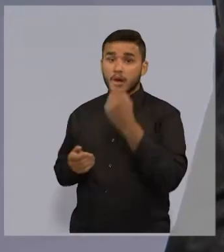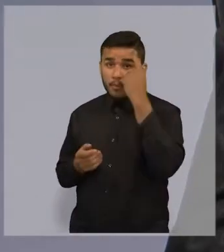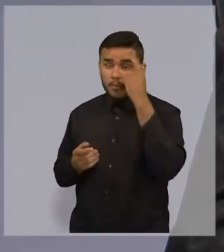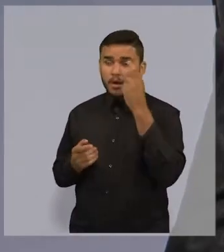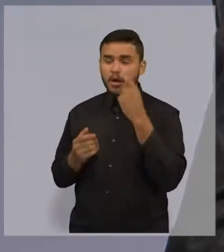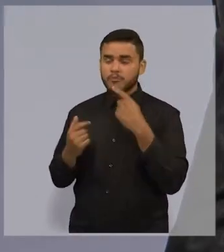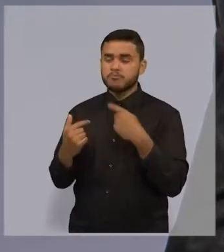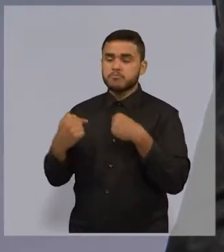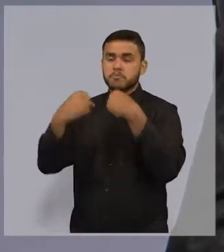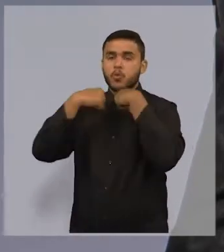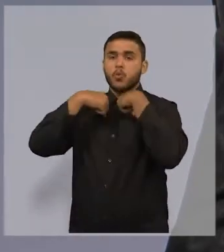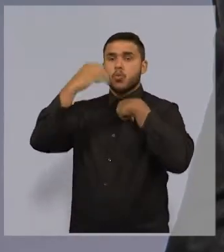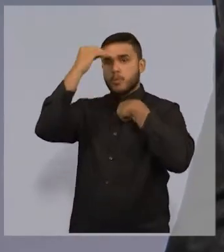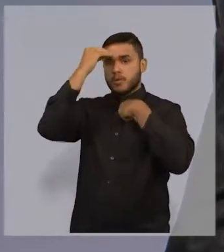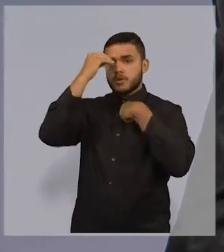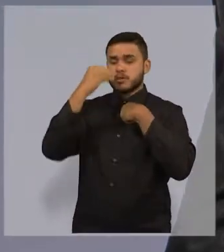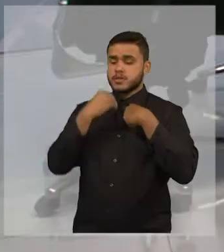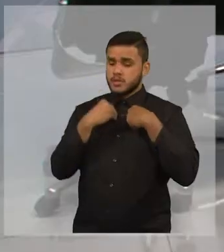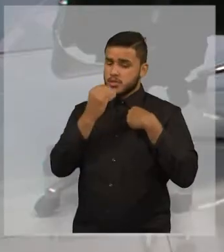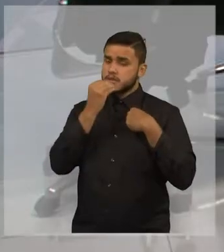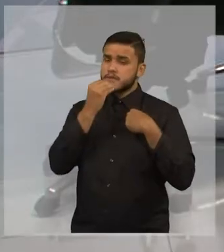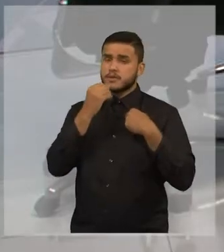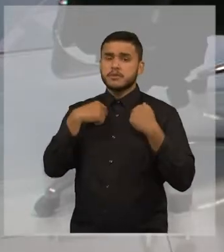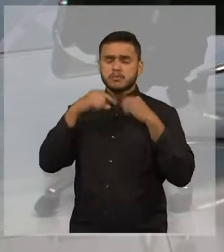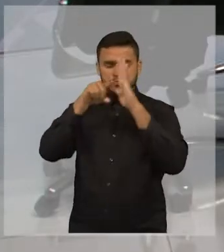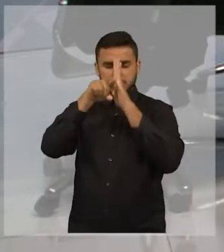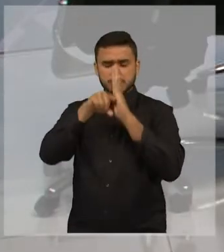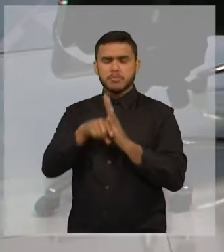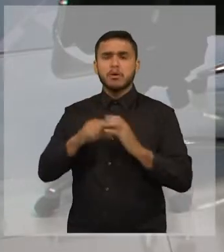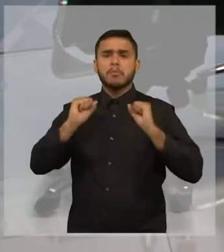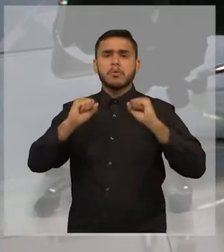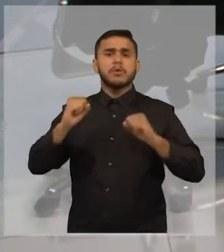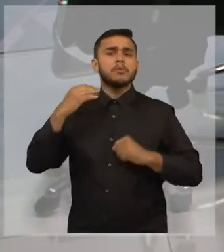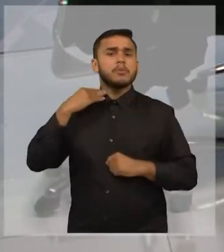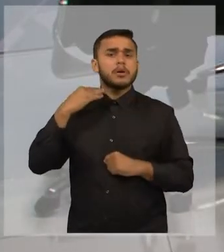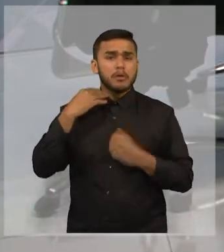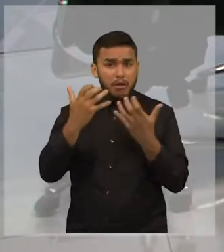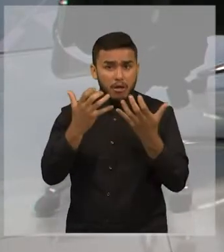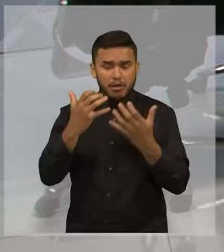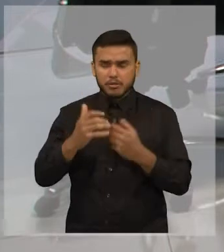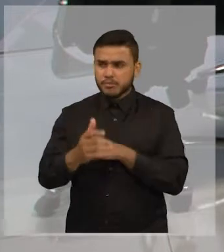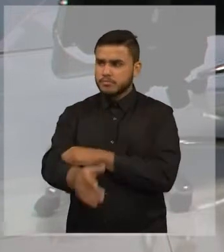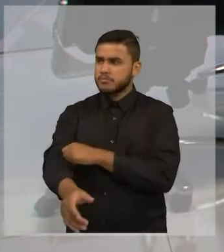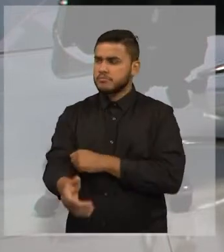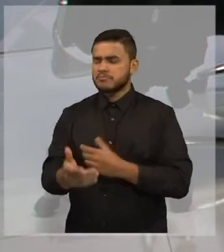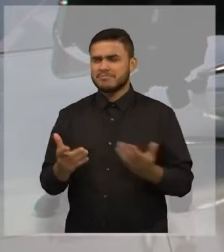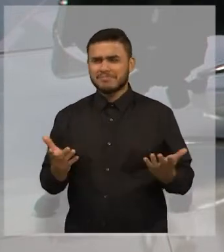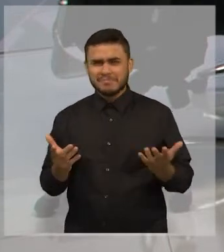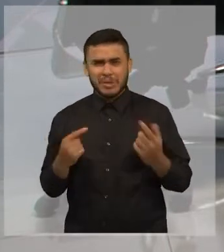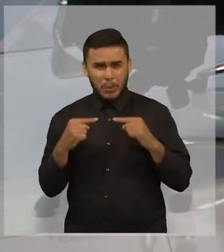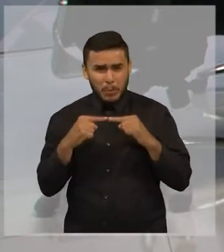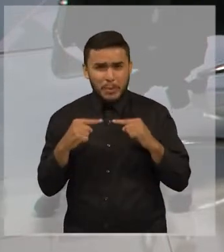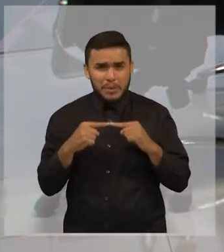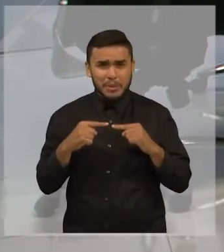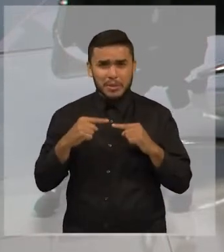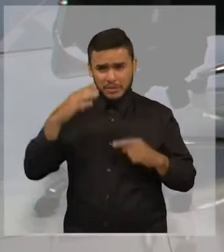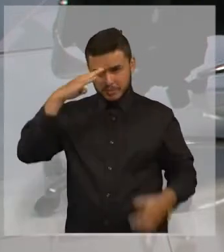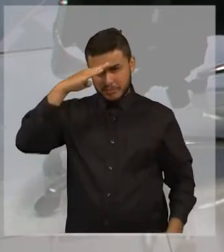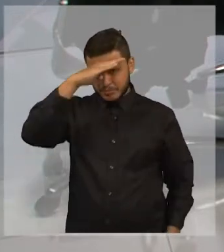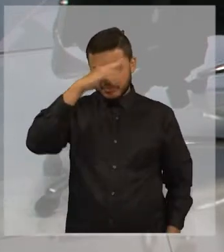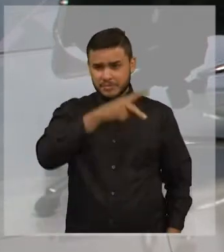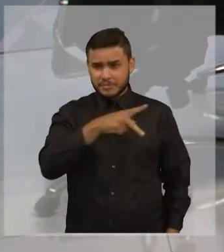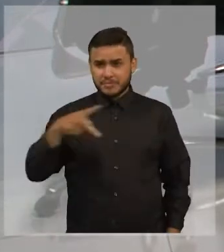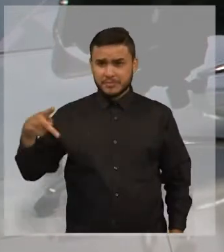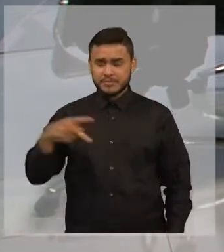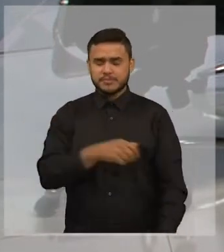disse... Meu garoto. Avocou para si. Por que não investiga? Eu abro meu sigilo bancário, por que e tal? Qual é a sua